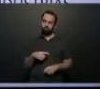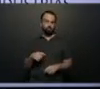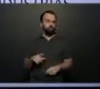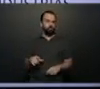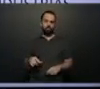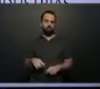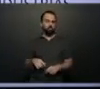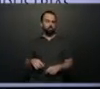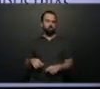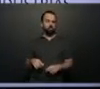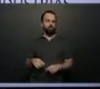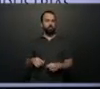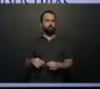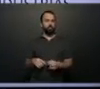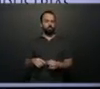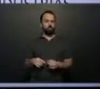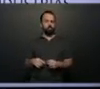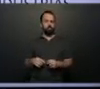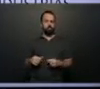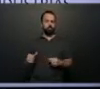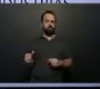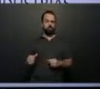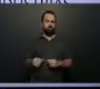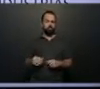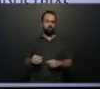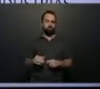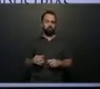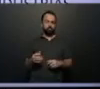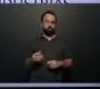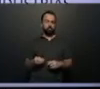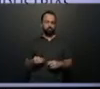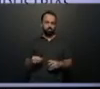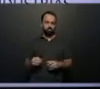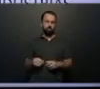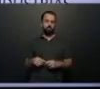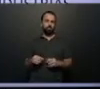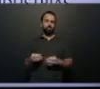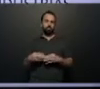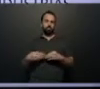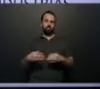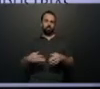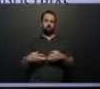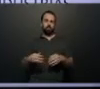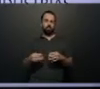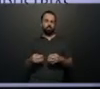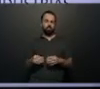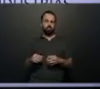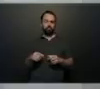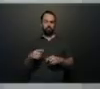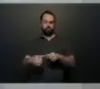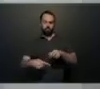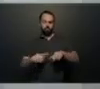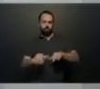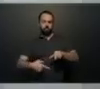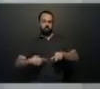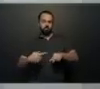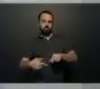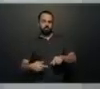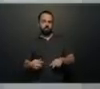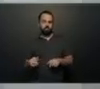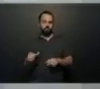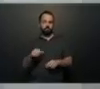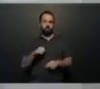Não existe ônibus sem a produção do aço, do material plástico, dos pneus, dos vidros e o